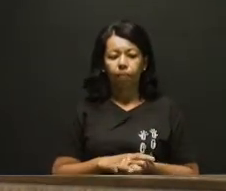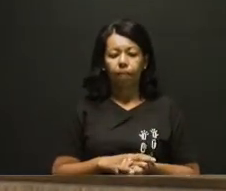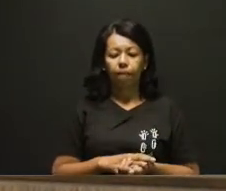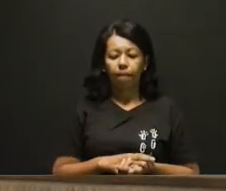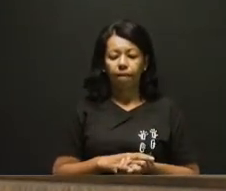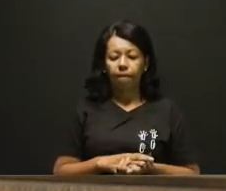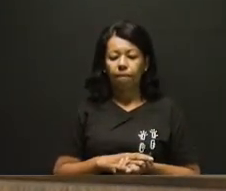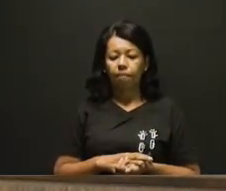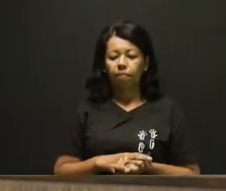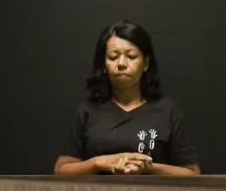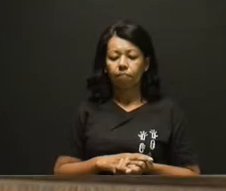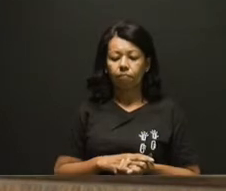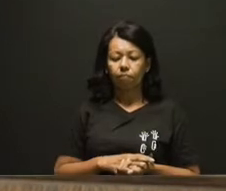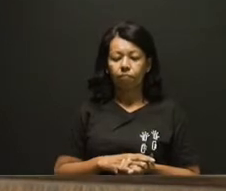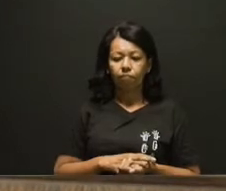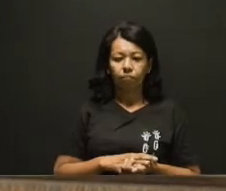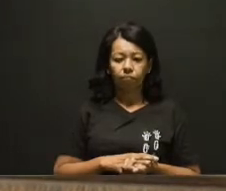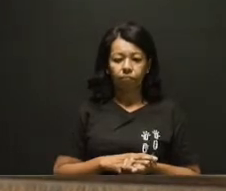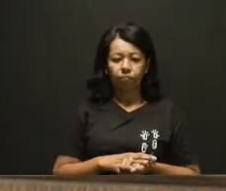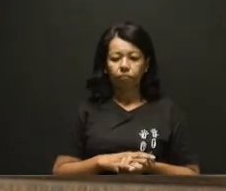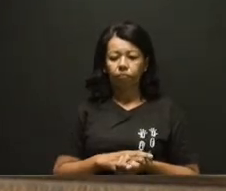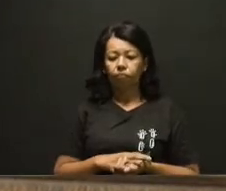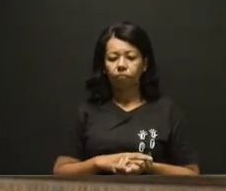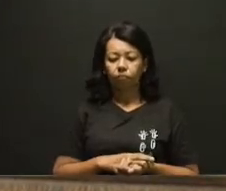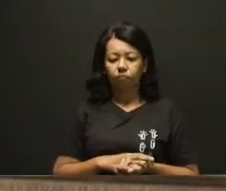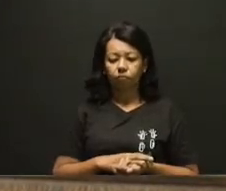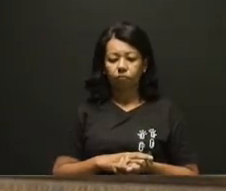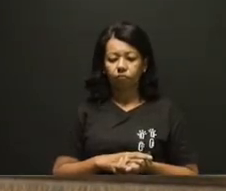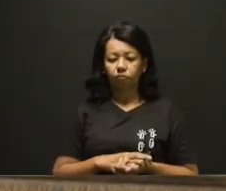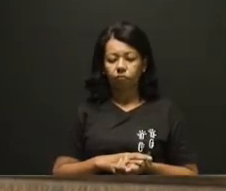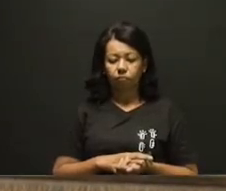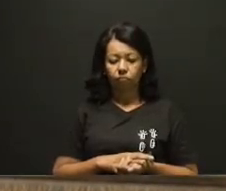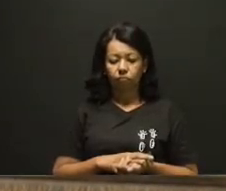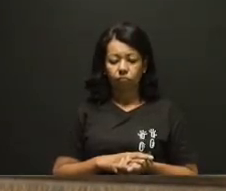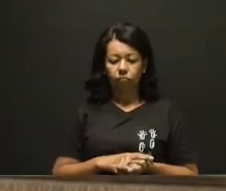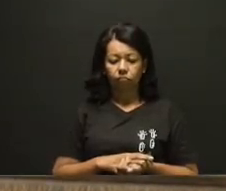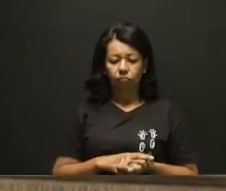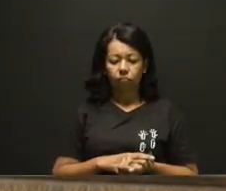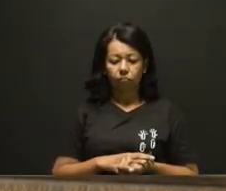era com a enfermeira chefe levantando